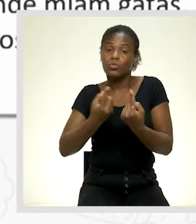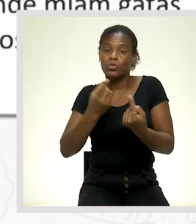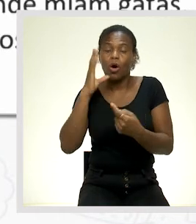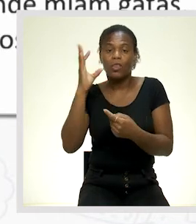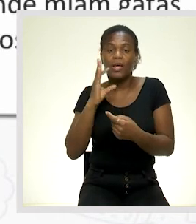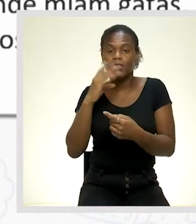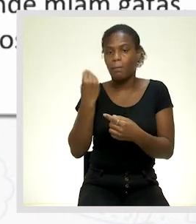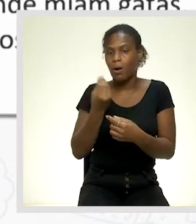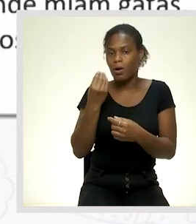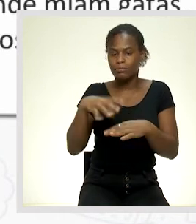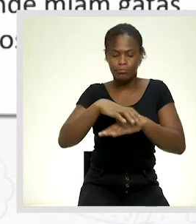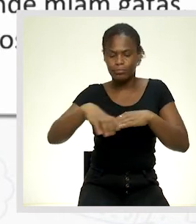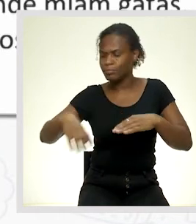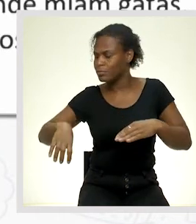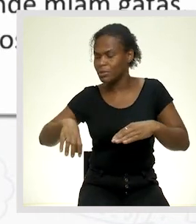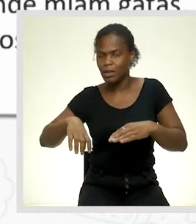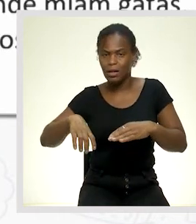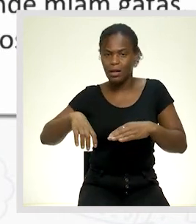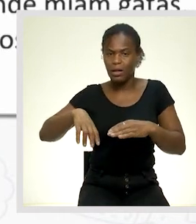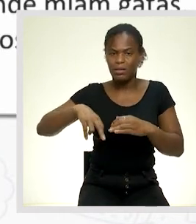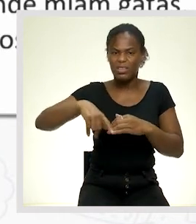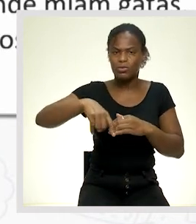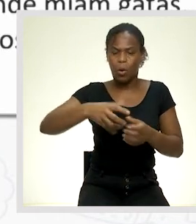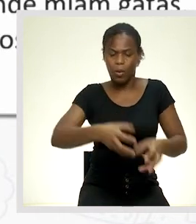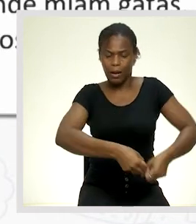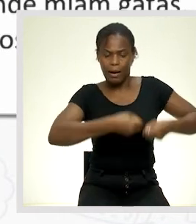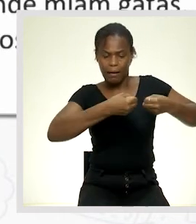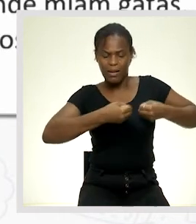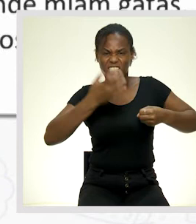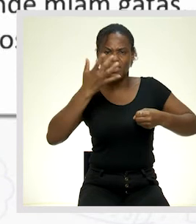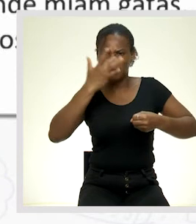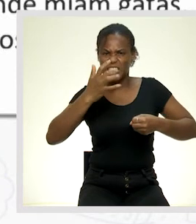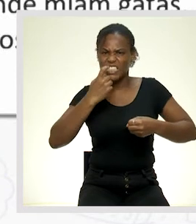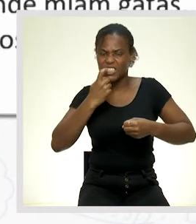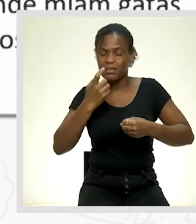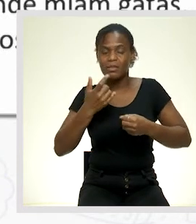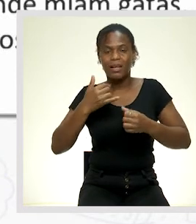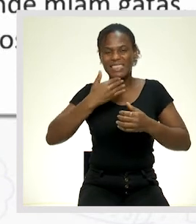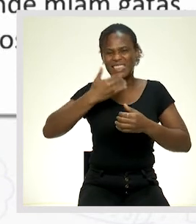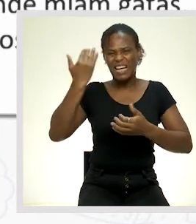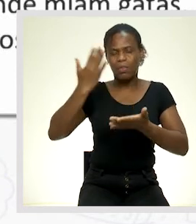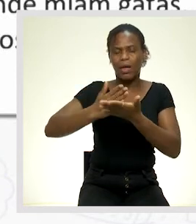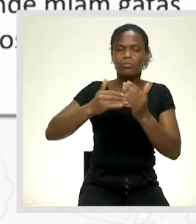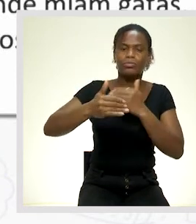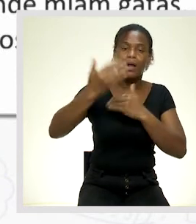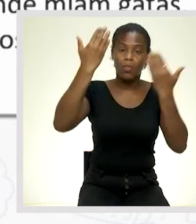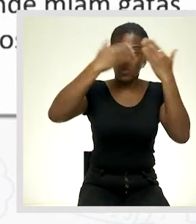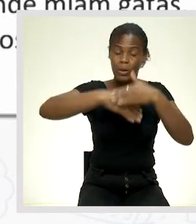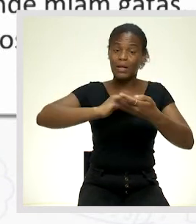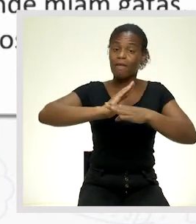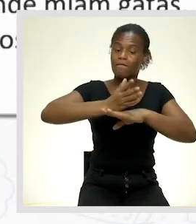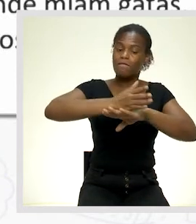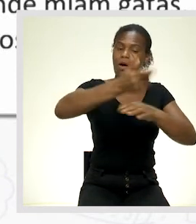moda. Descalças, nas descargas de carvão, desde manhã à noite, a bordo das